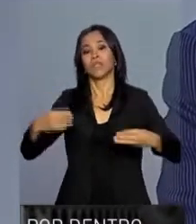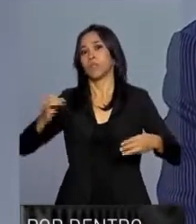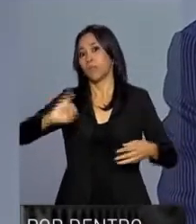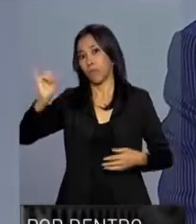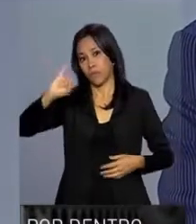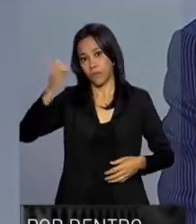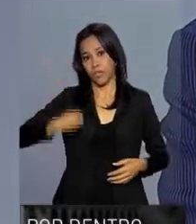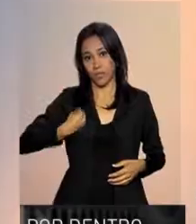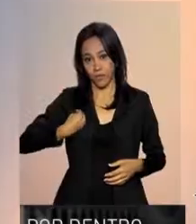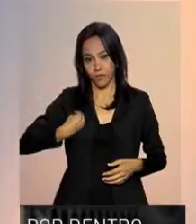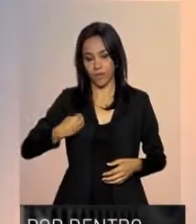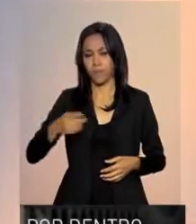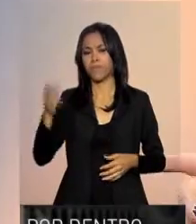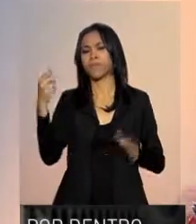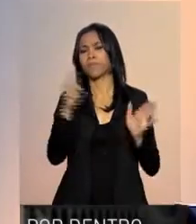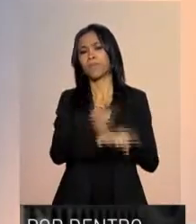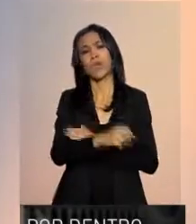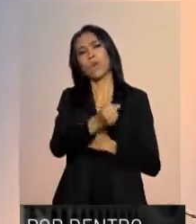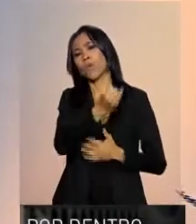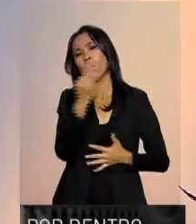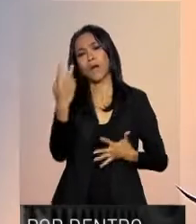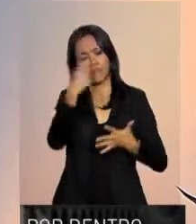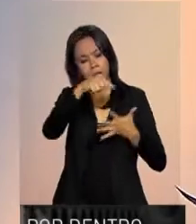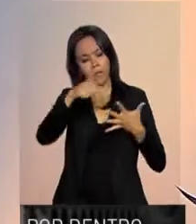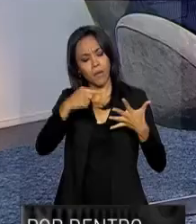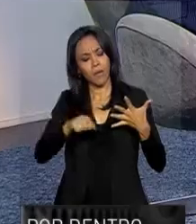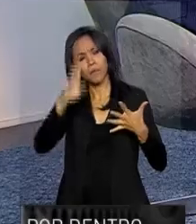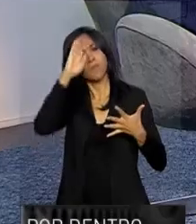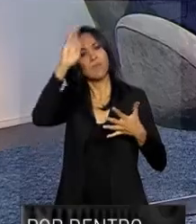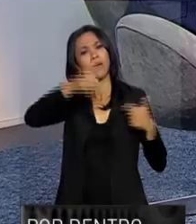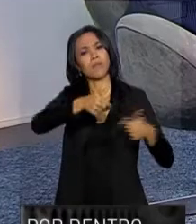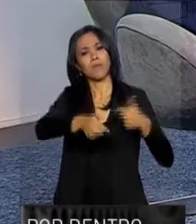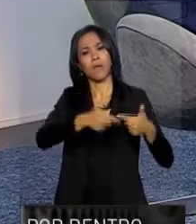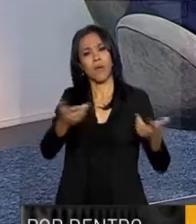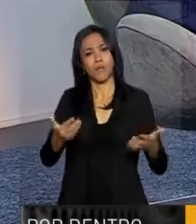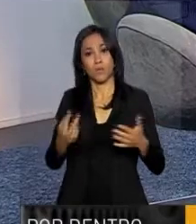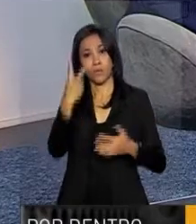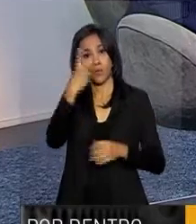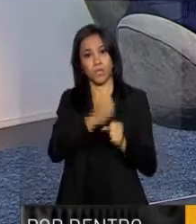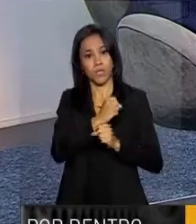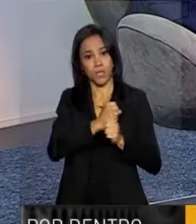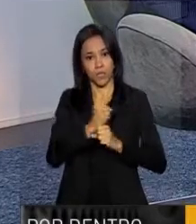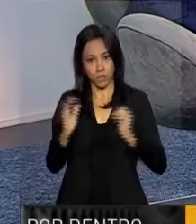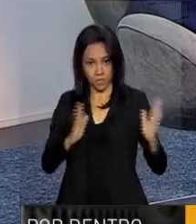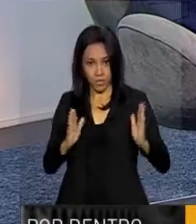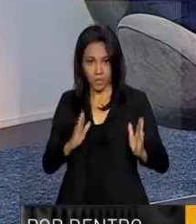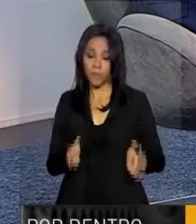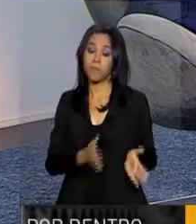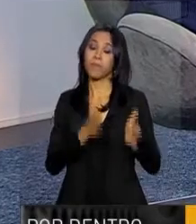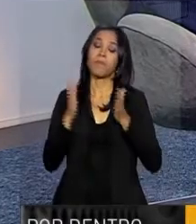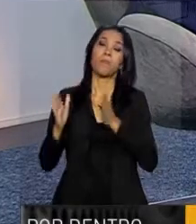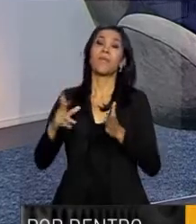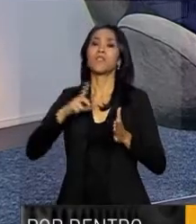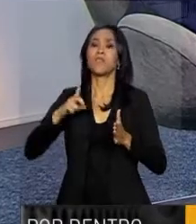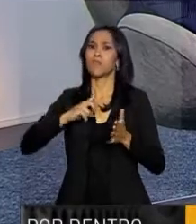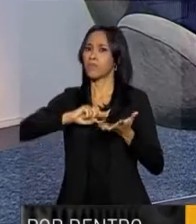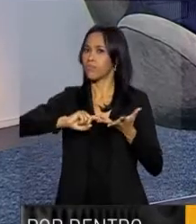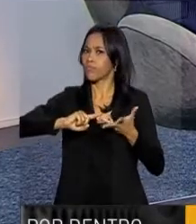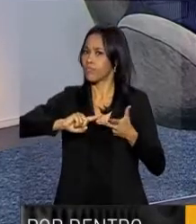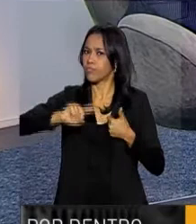e quais foram as principais realizações dos últimos dois anos mesmo já bem nos últimos dois anos nós passamos por inúmeros desafios